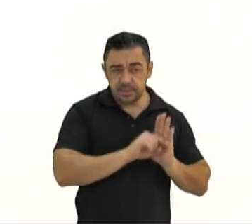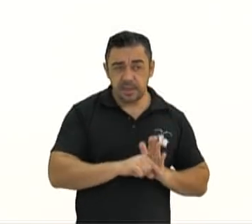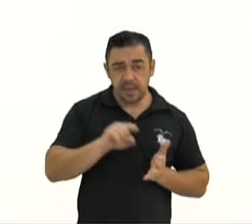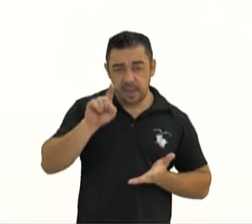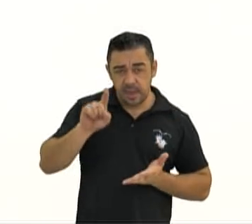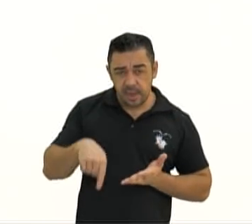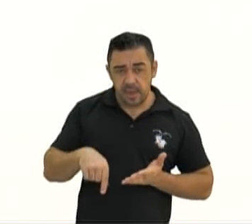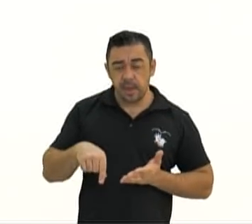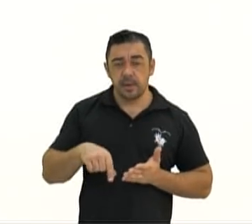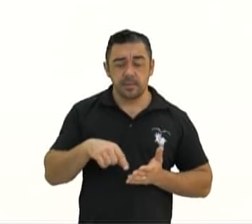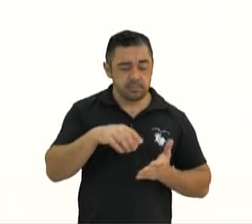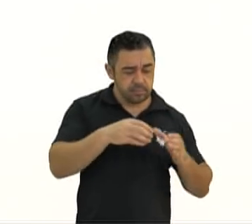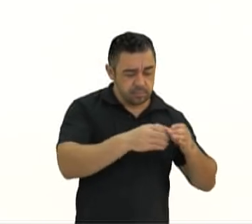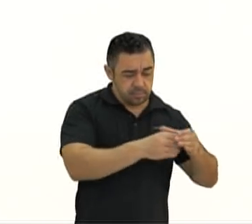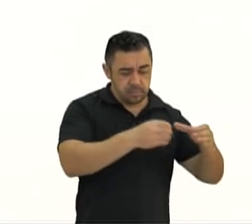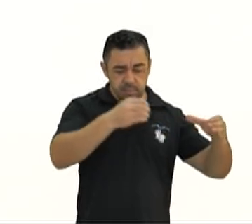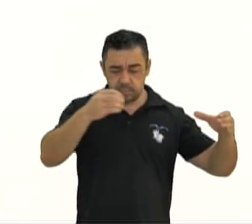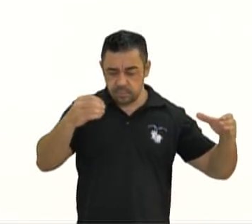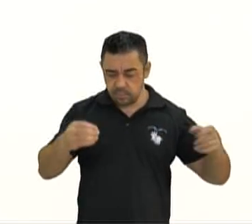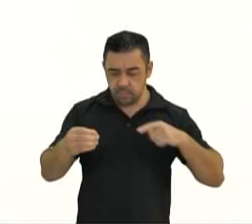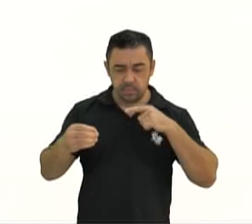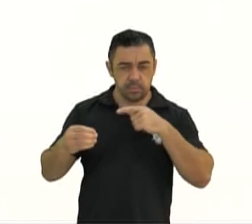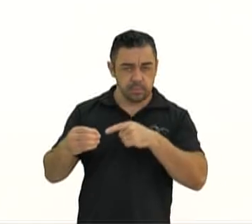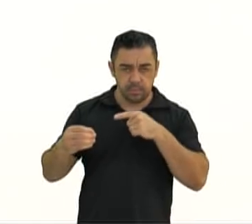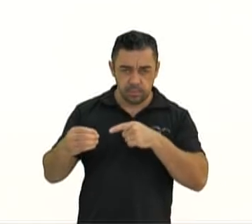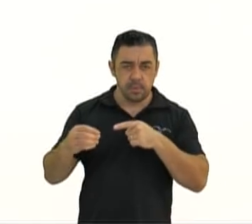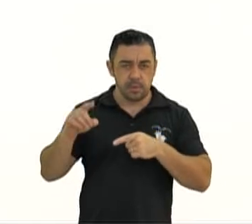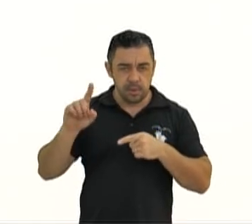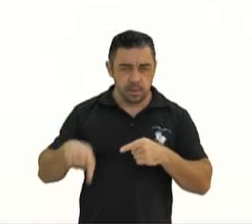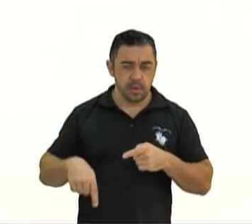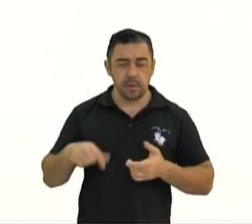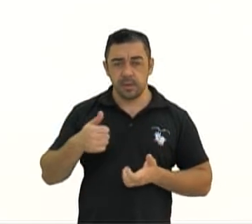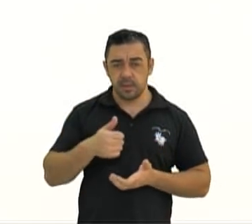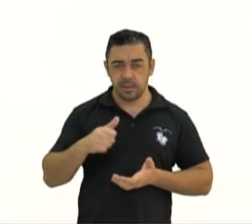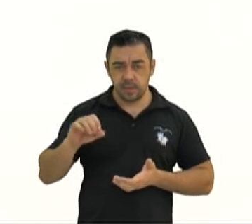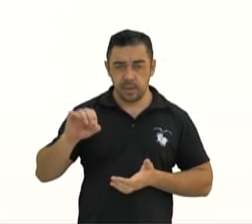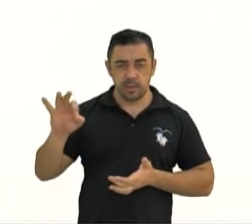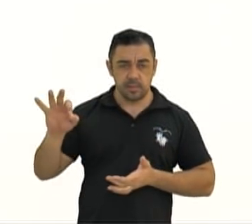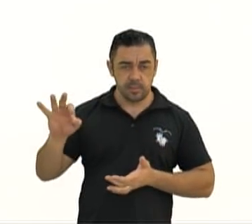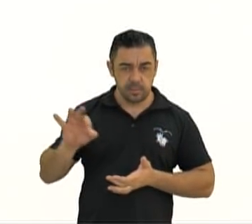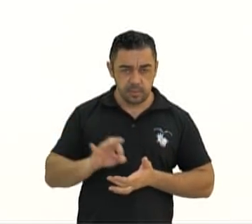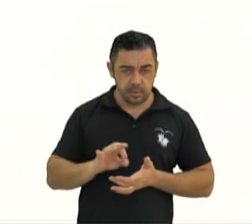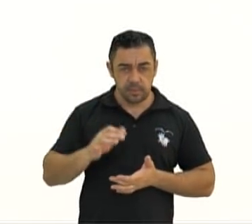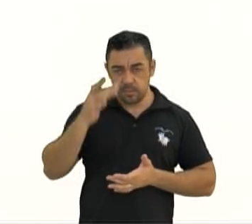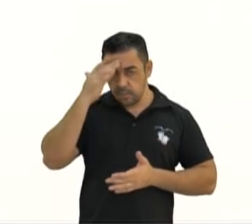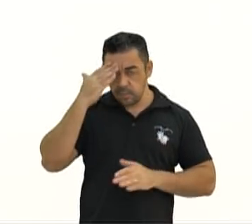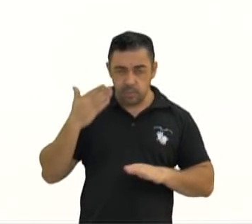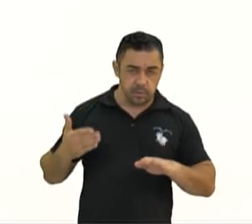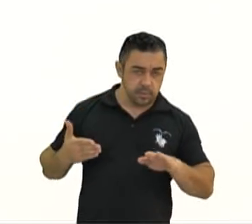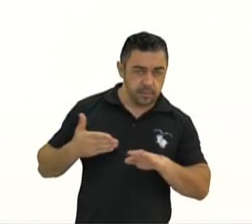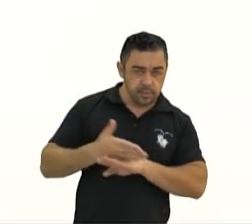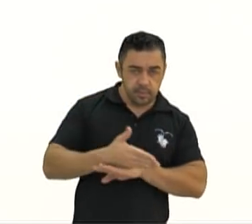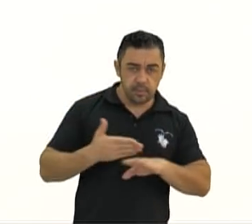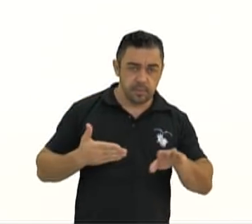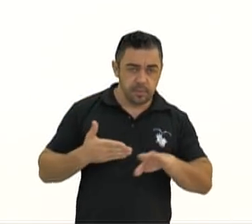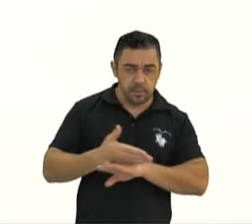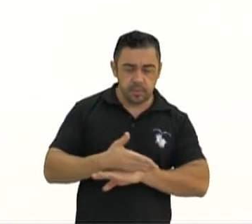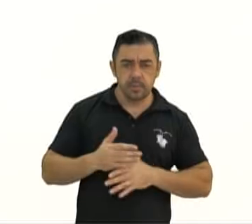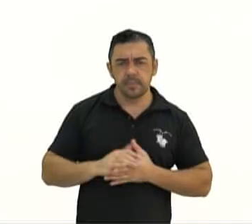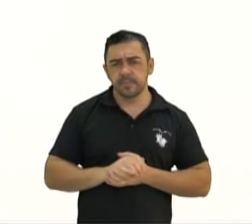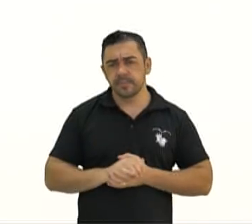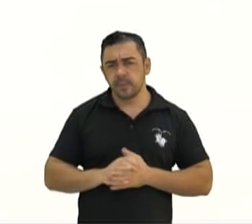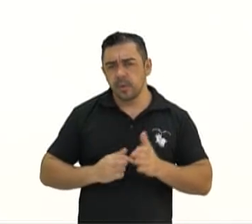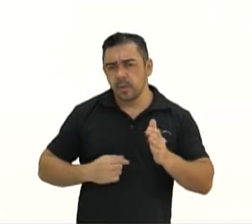feita por amostragem correspondente a 10% dos visitantes, qual